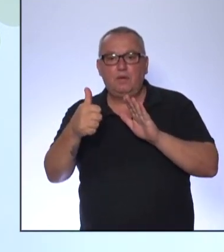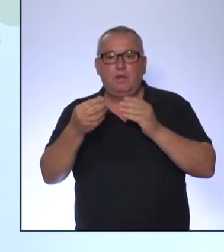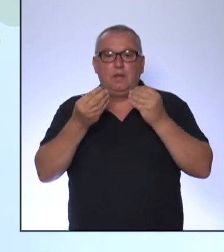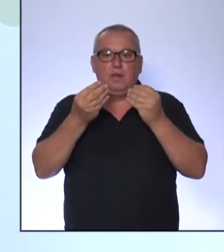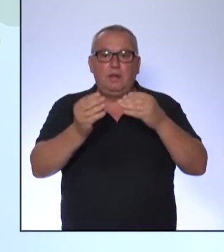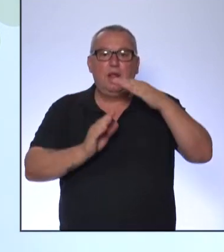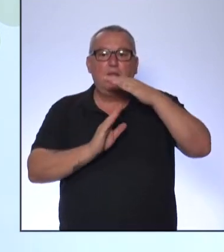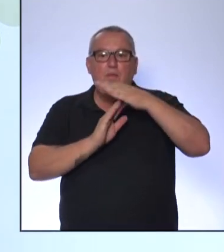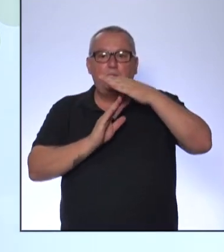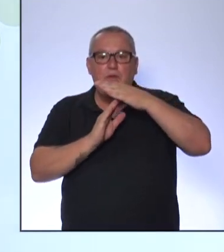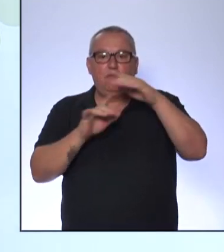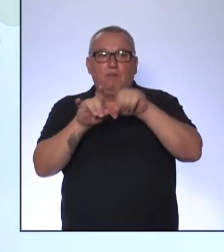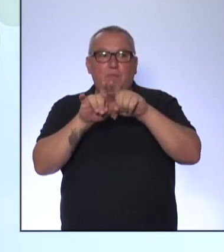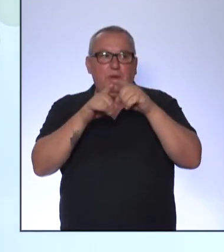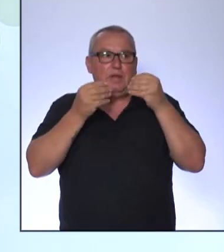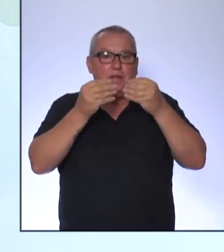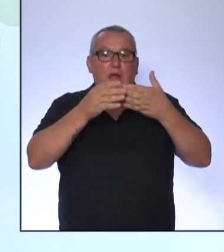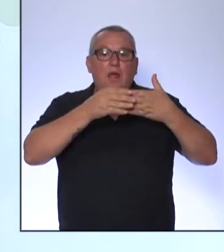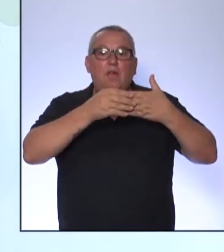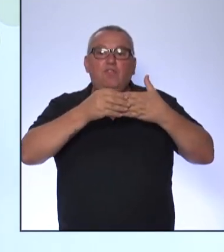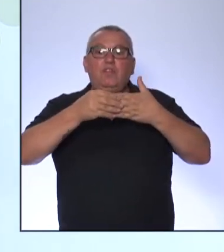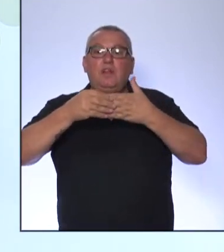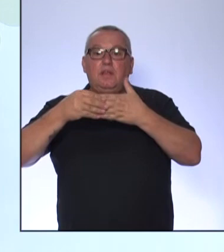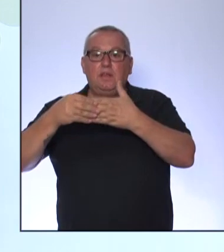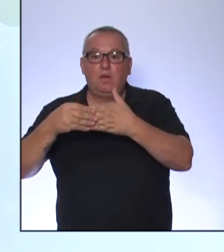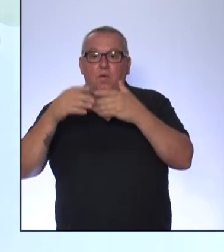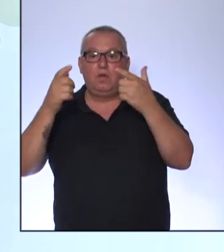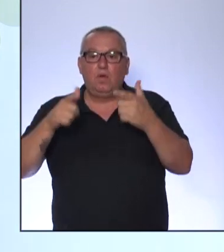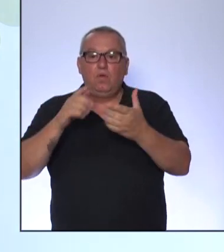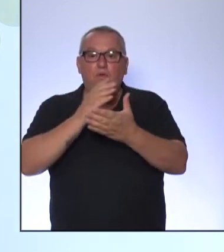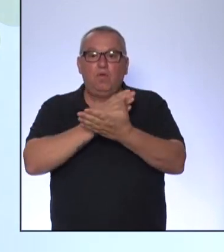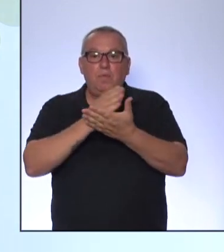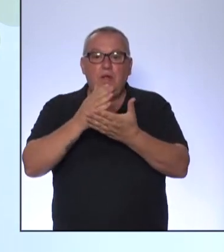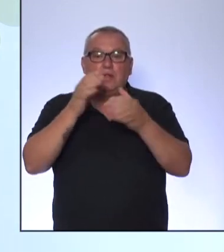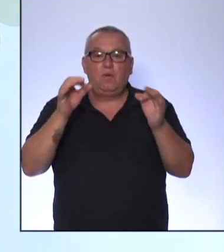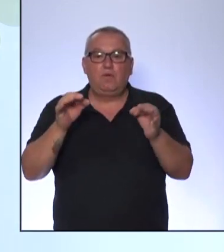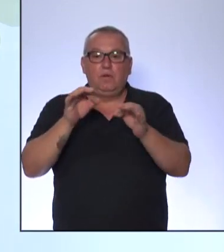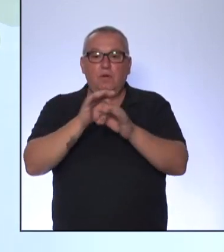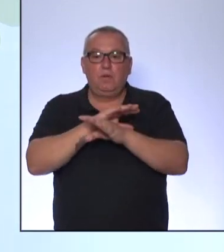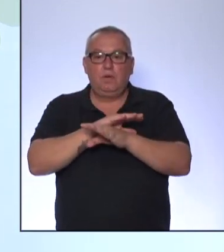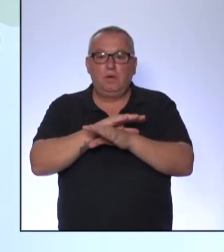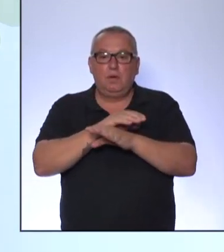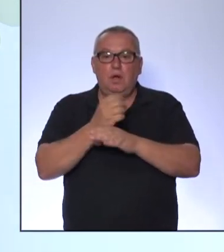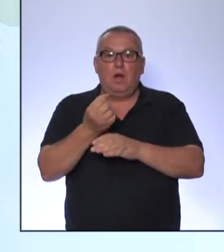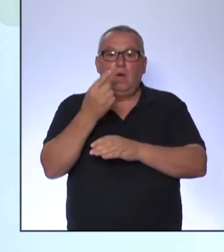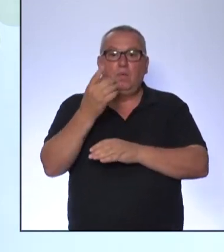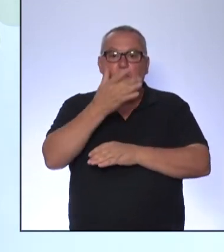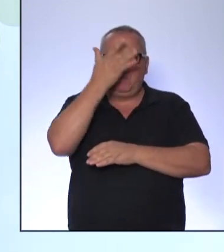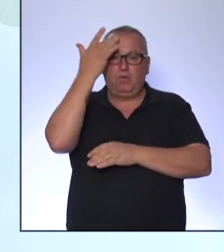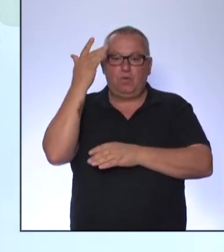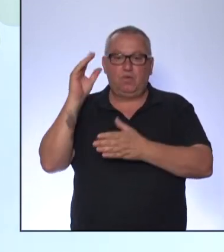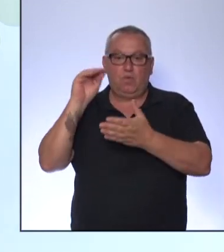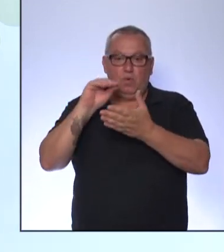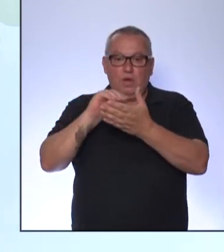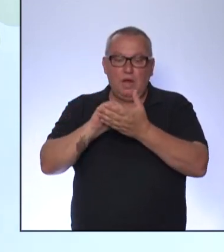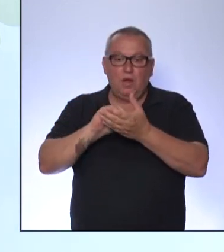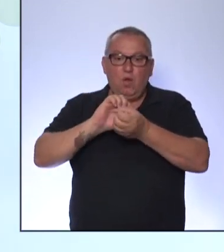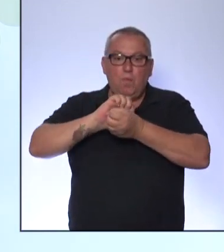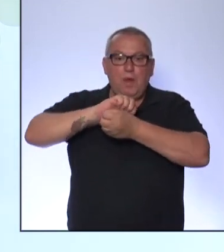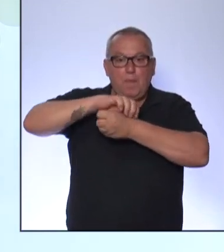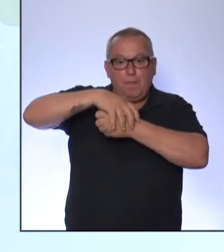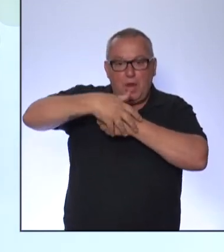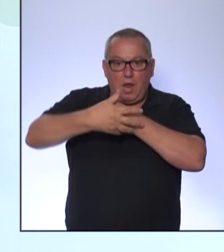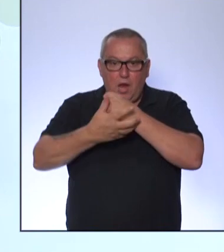delimite, ter algo que direcione, que diga onde começa e onde termina. Então, algumas pessoas colocaram algo que tenha membrana, que